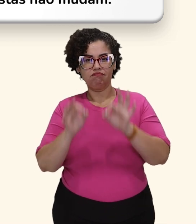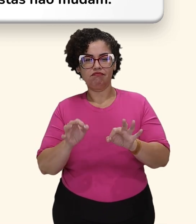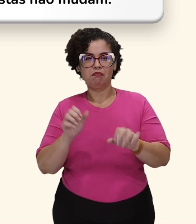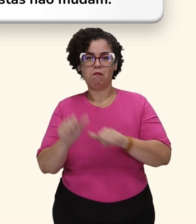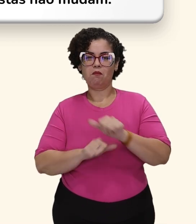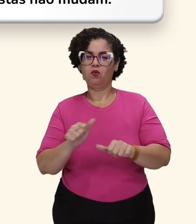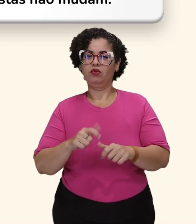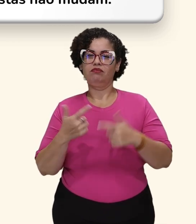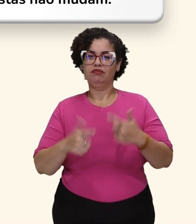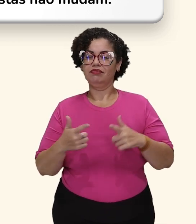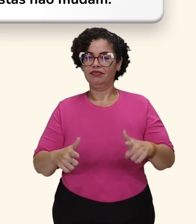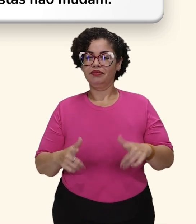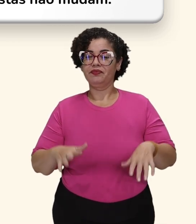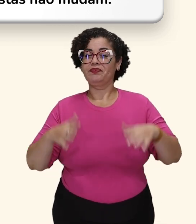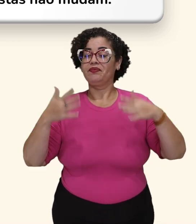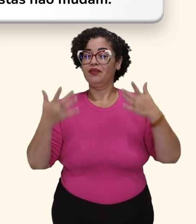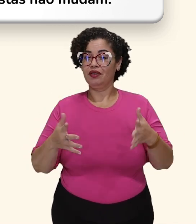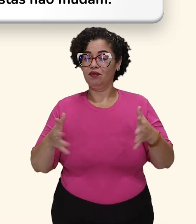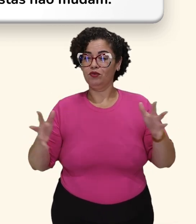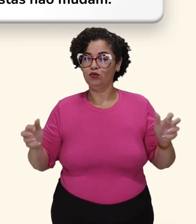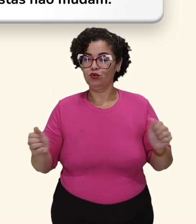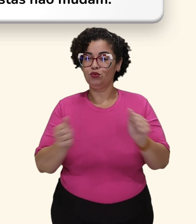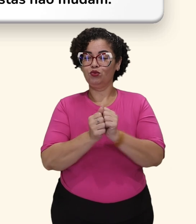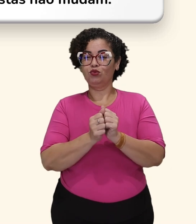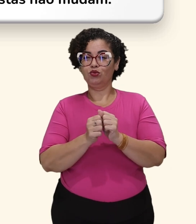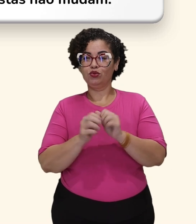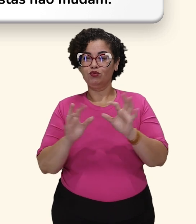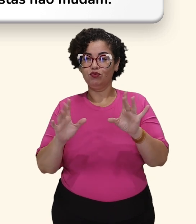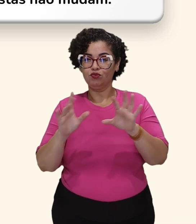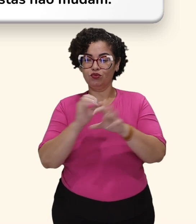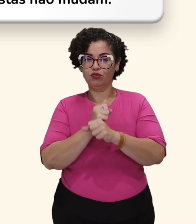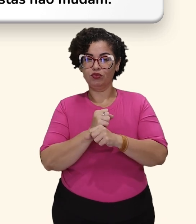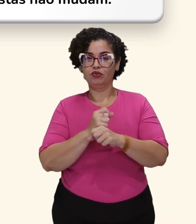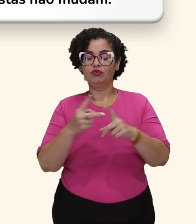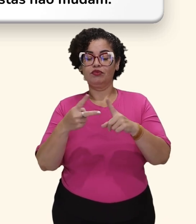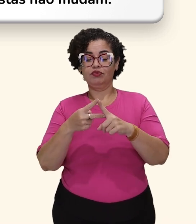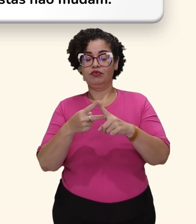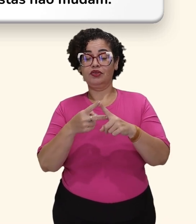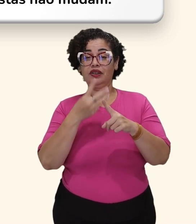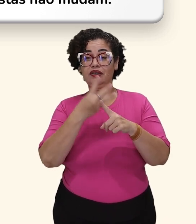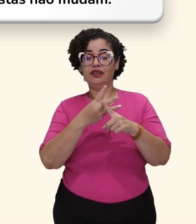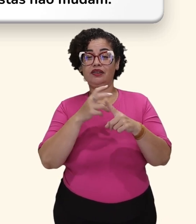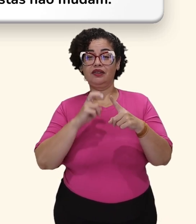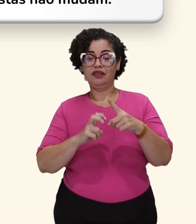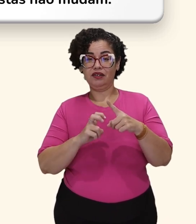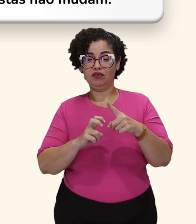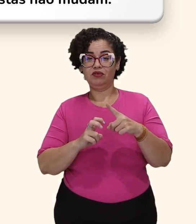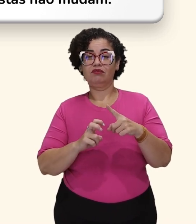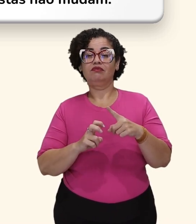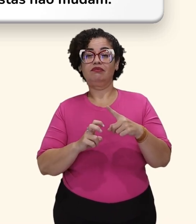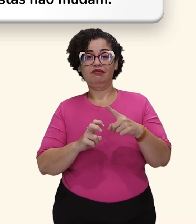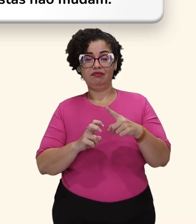suas medidas estão definidas. Então, juntando novamente aqueles lados 3 e